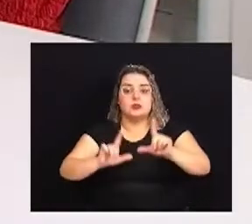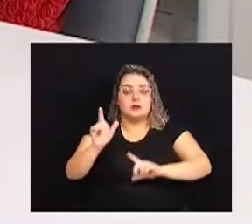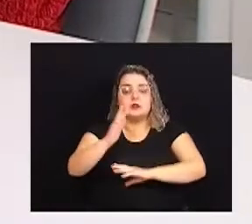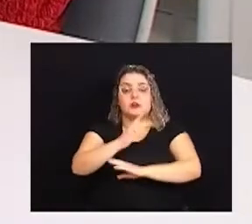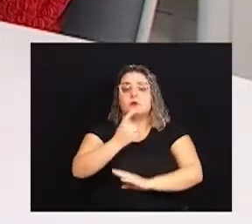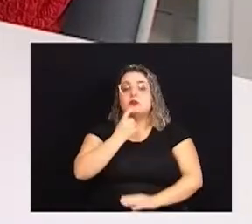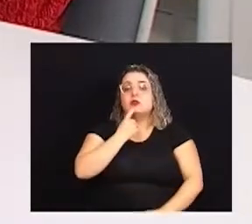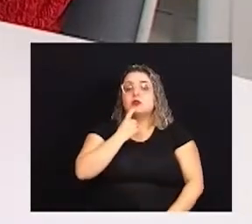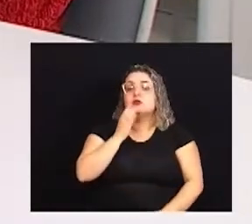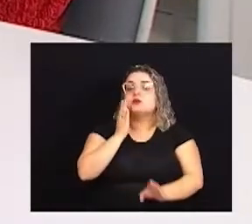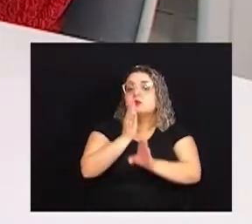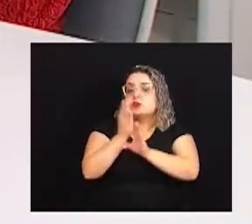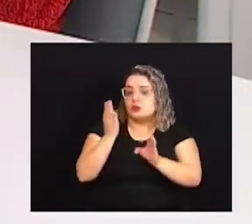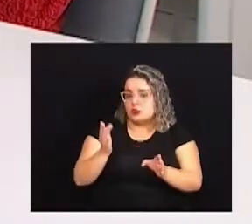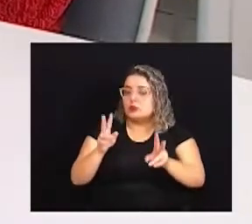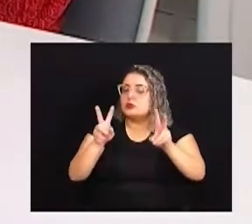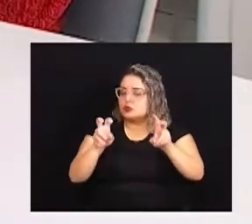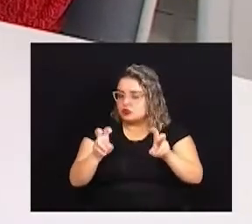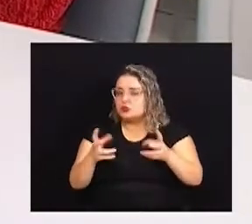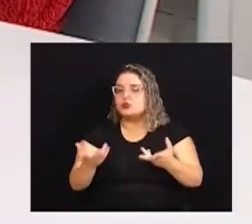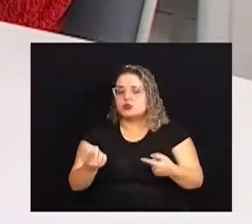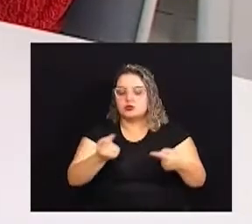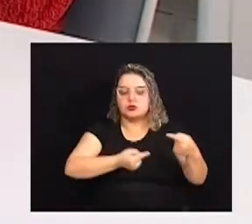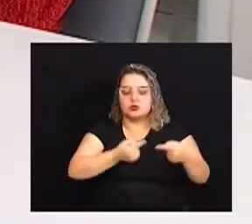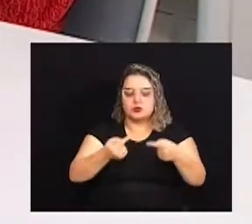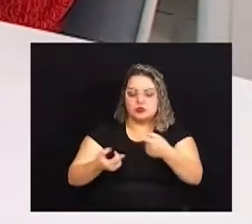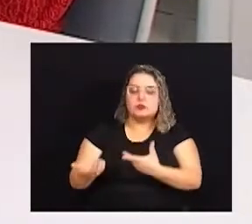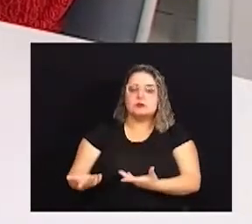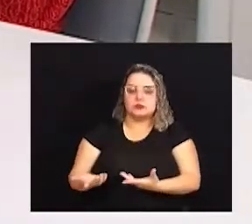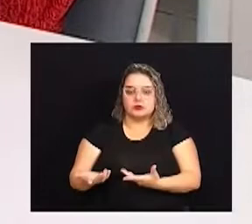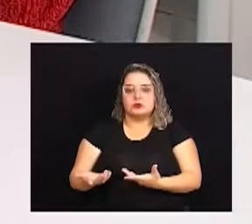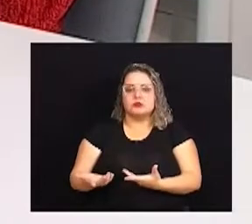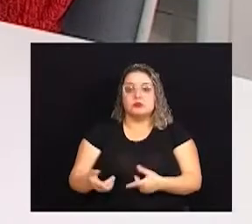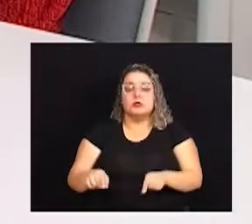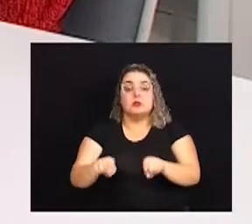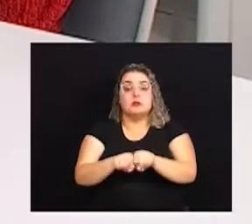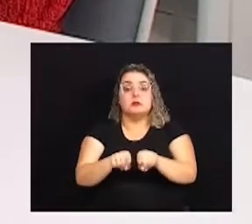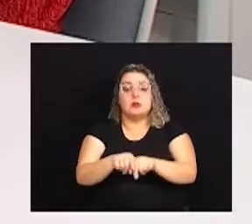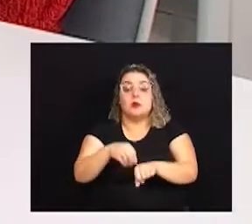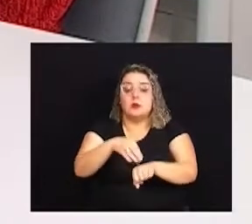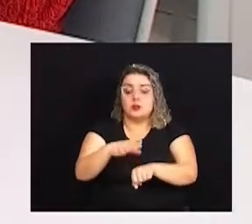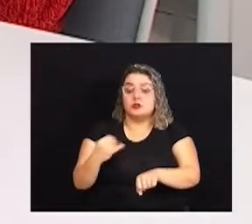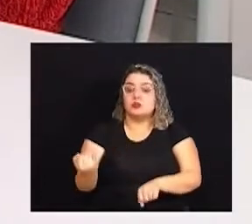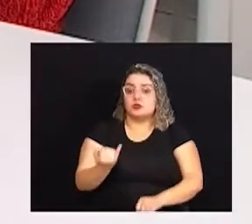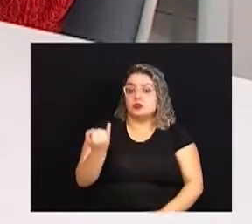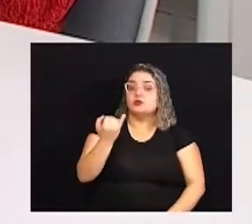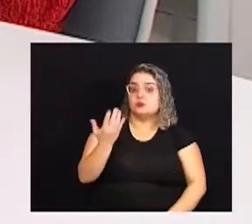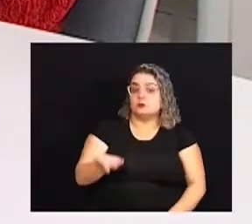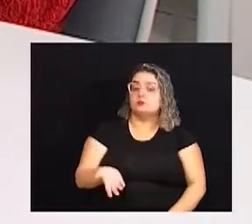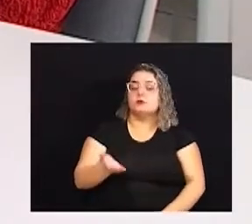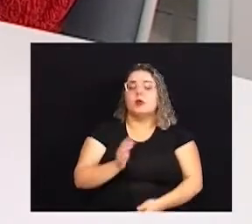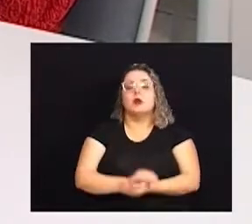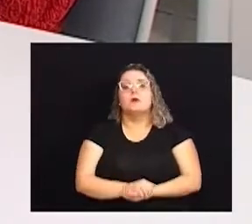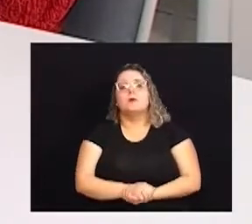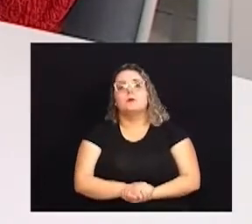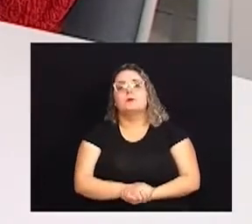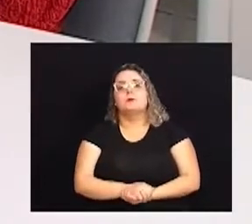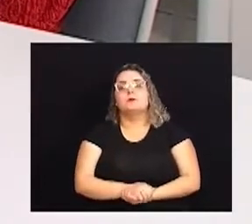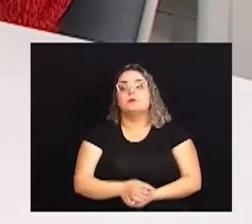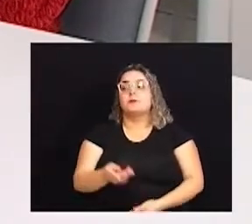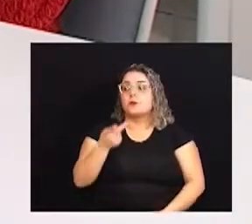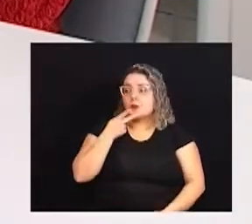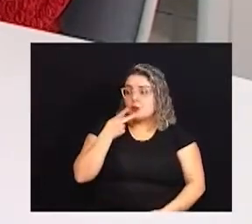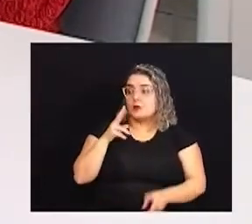YouTube da TV Câmara Campinas que vocês vão achar sobre esse assunto. A gente discutiu e também tem umas dicas interessantes lá sobre